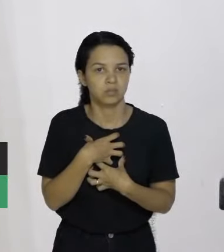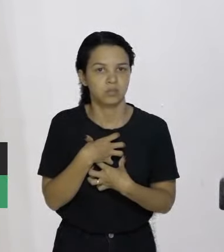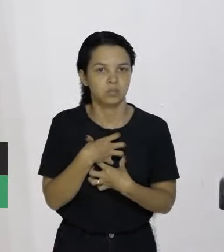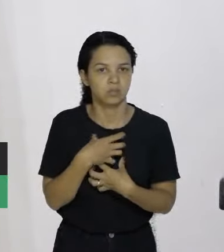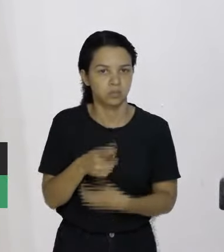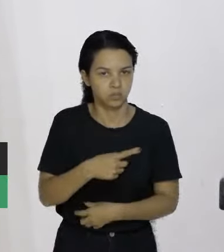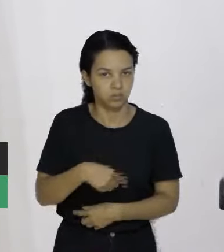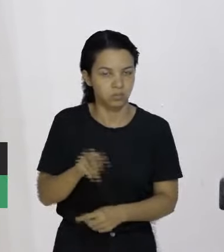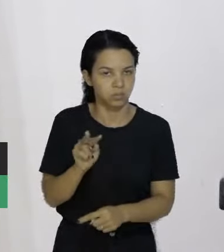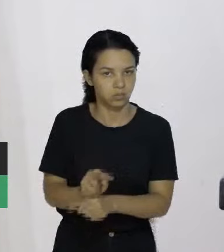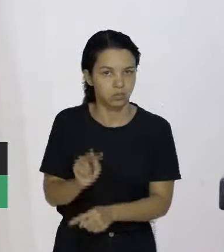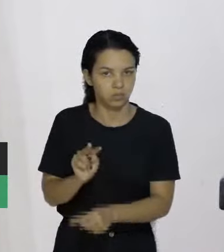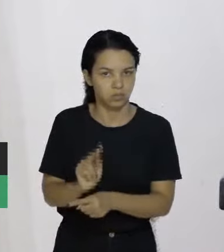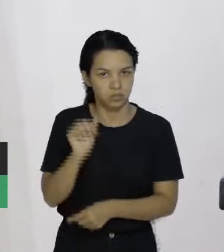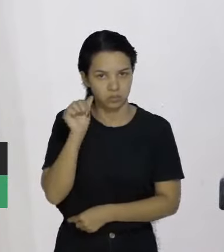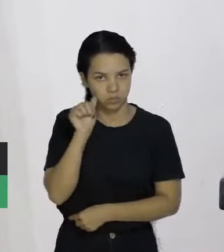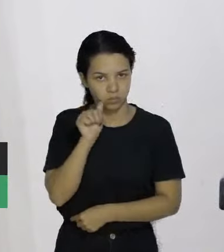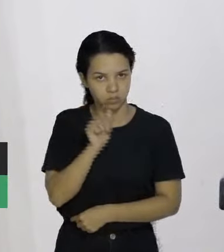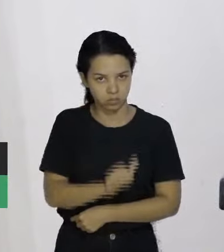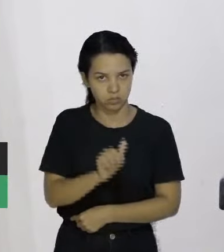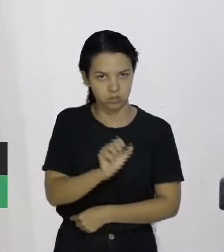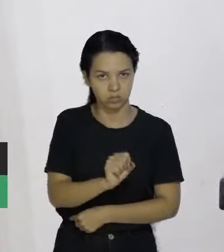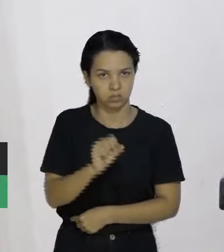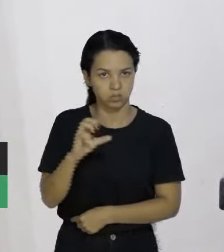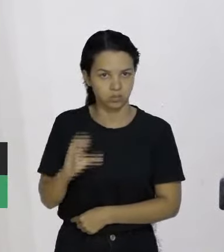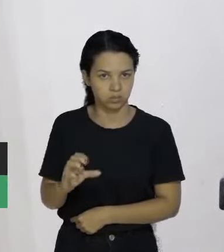de proteger a mulher Catarinense